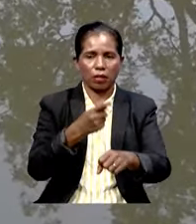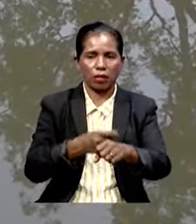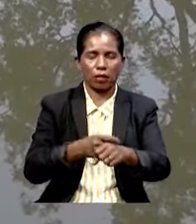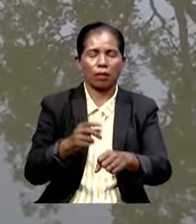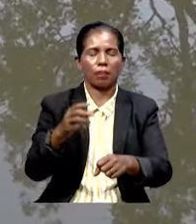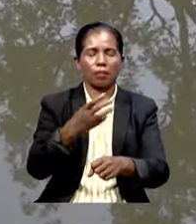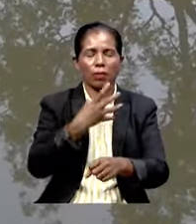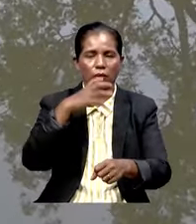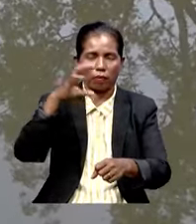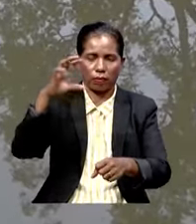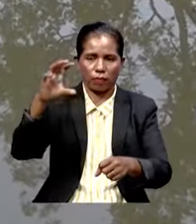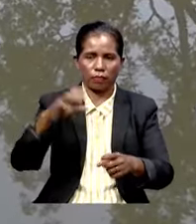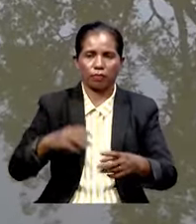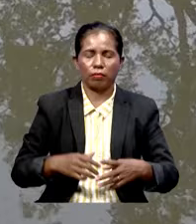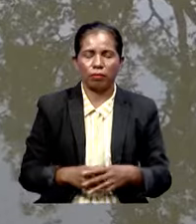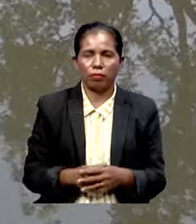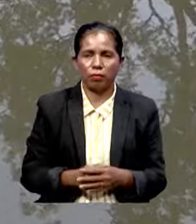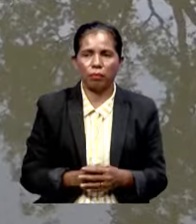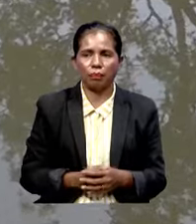bai loro naru.